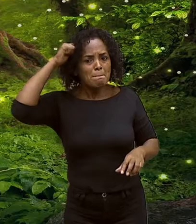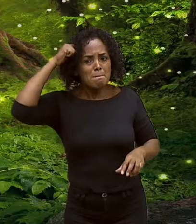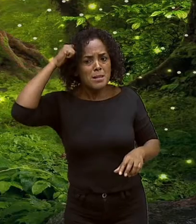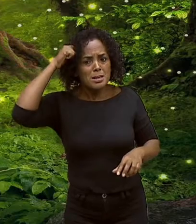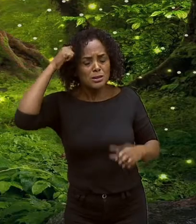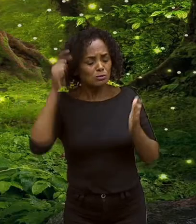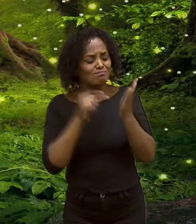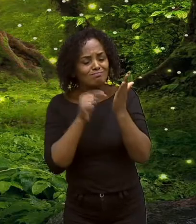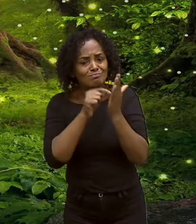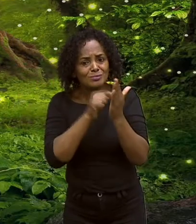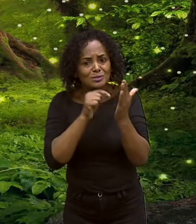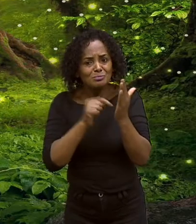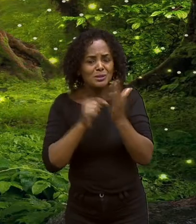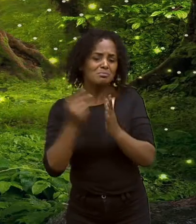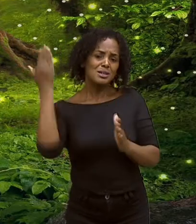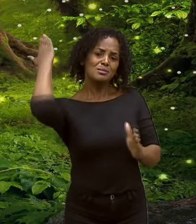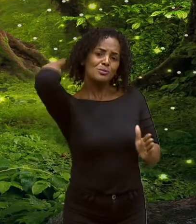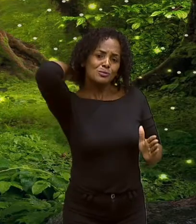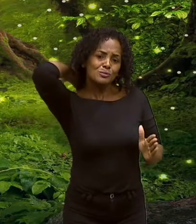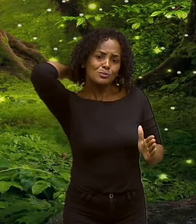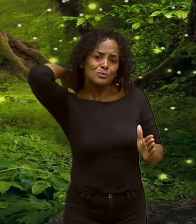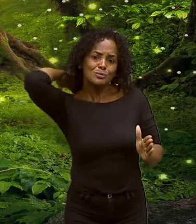costas espetados."